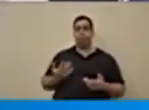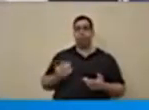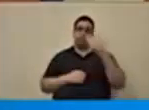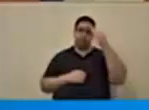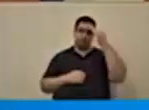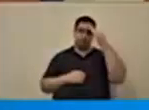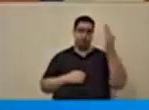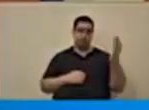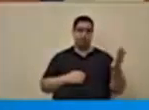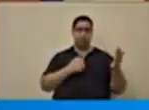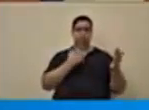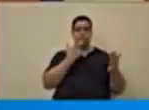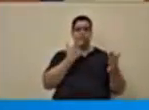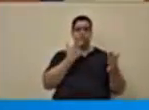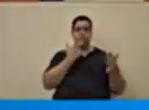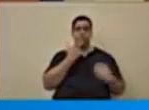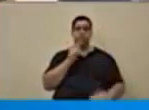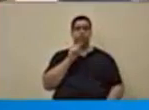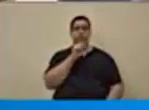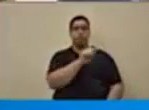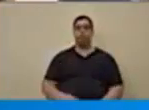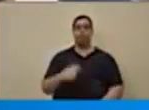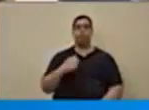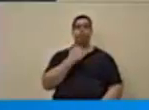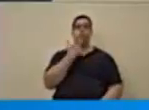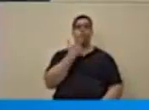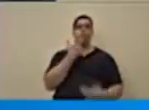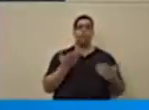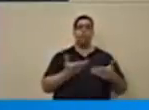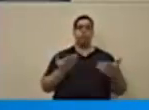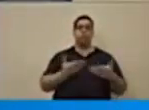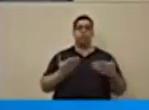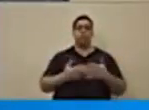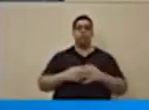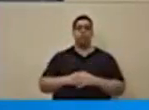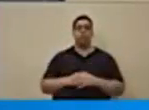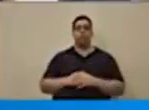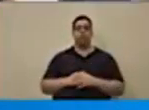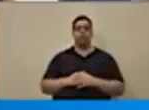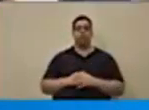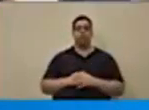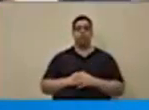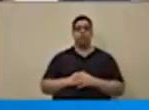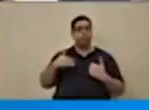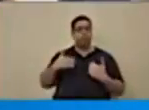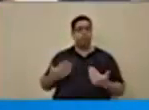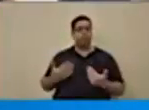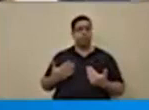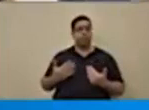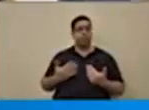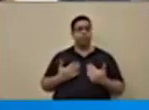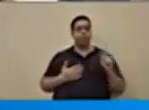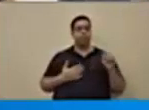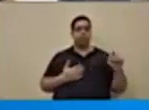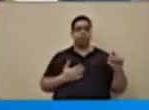pivô. A acusação que Vossa Excelência faz é grave. Não é grave, presidente. O senhor não está sendo usado. O prefeito me ligou. O senhor não está